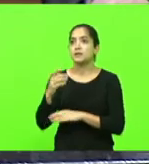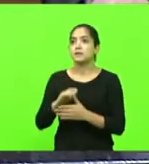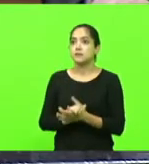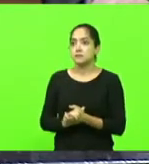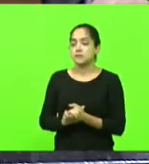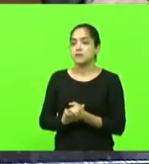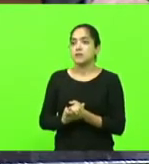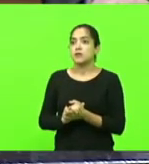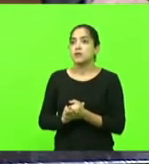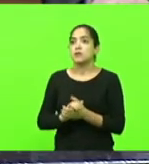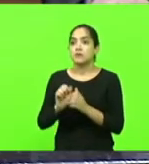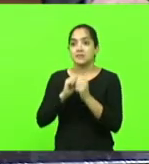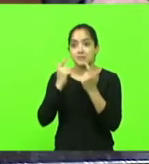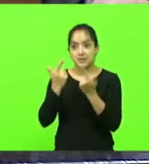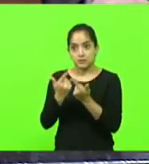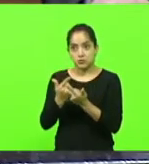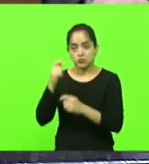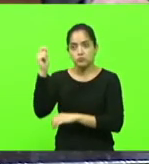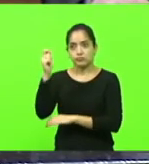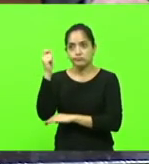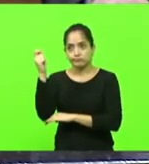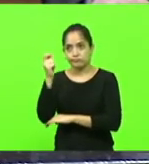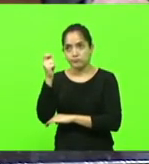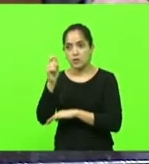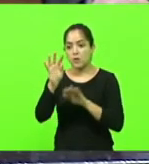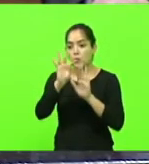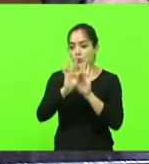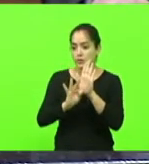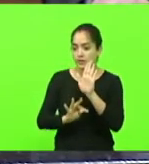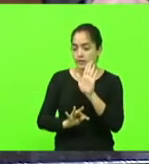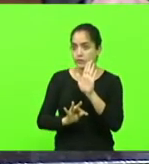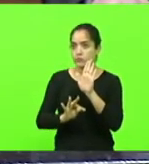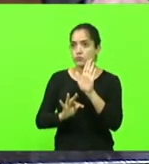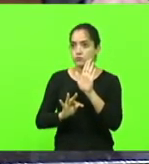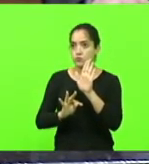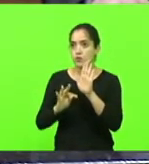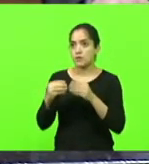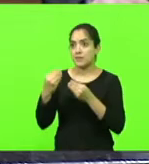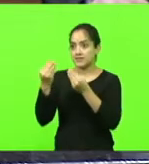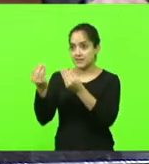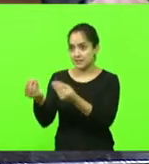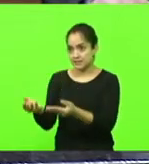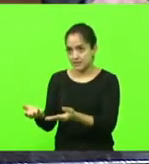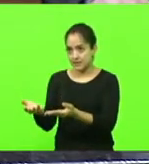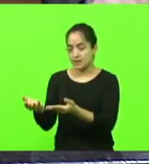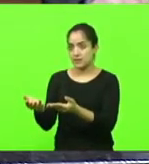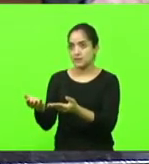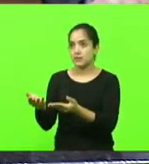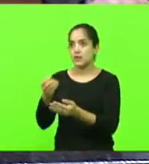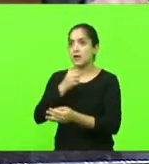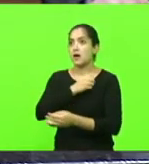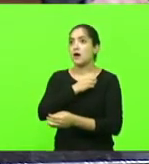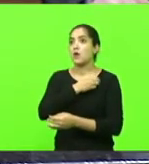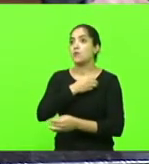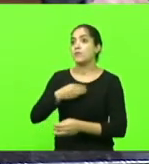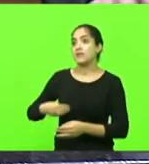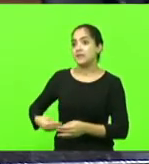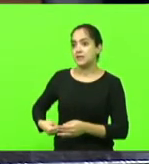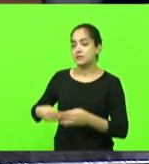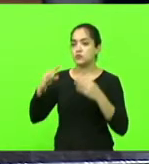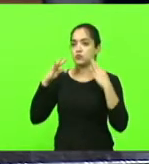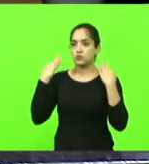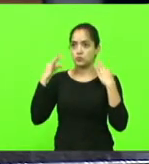Grande do Sul, que prepara um texto para ser entregue ao ministro do Turismo, em parceria também com a Assembleia Legislativa do